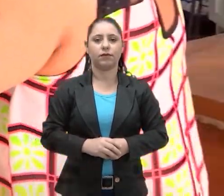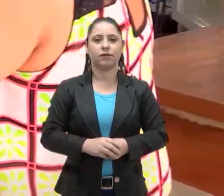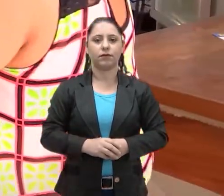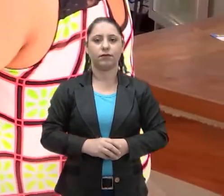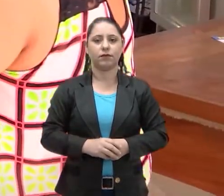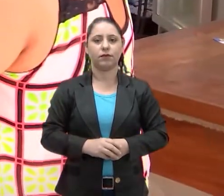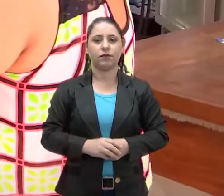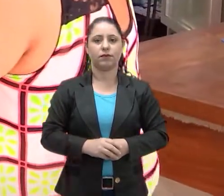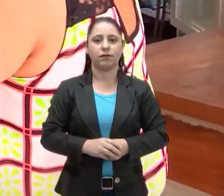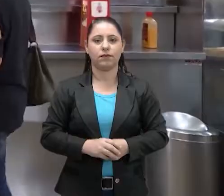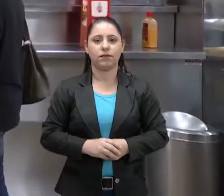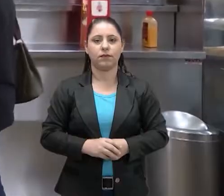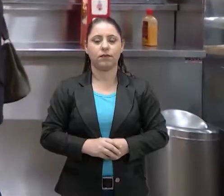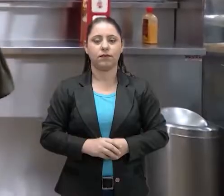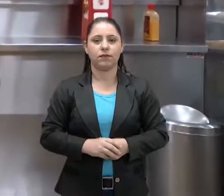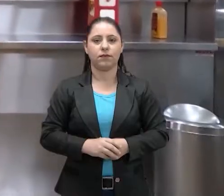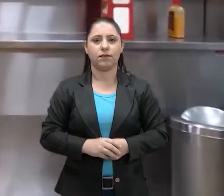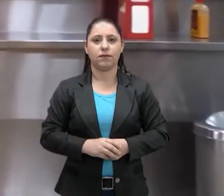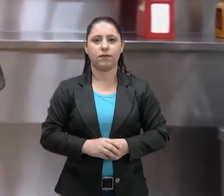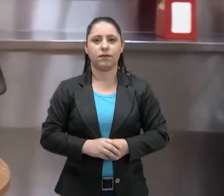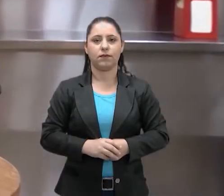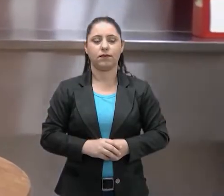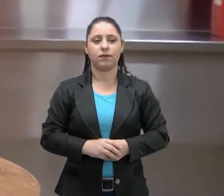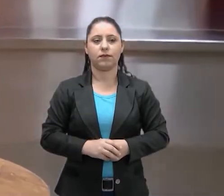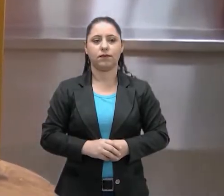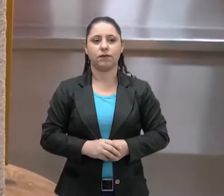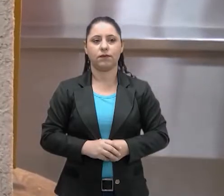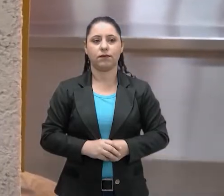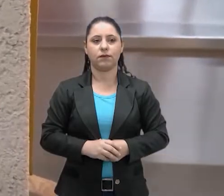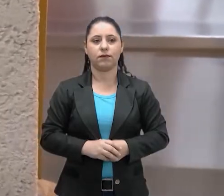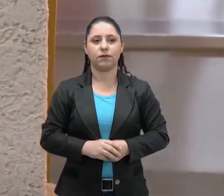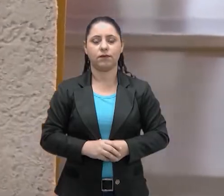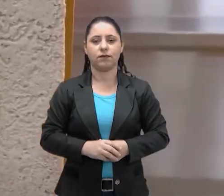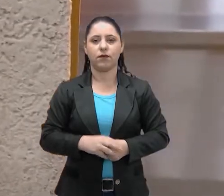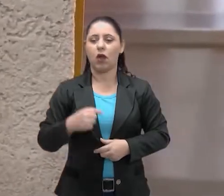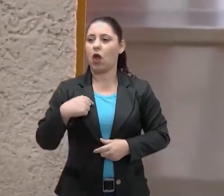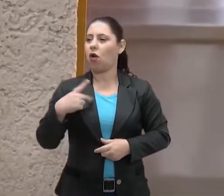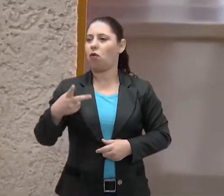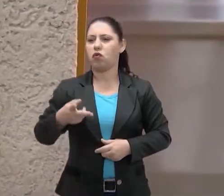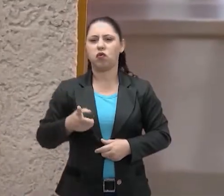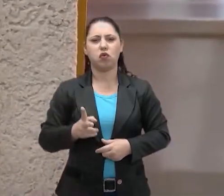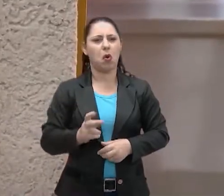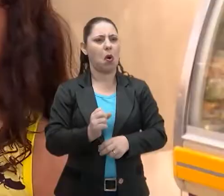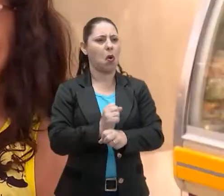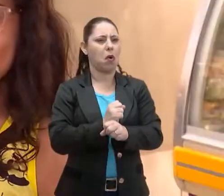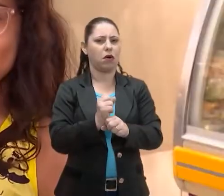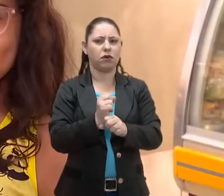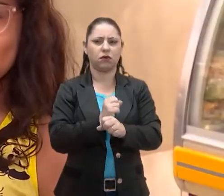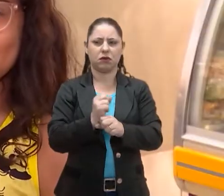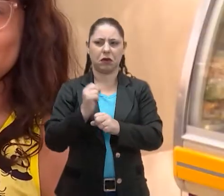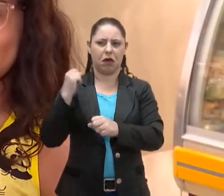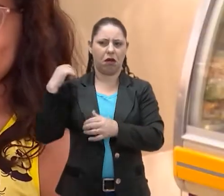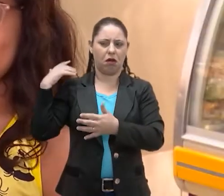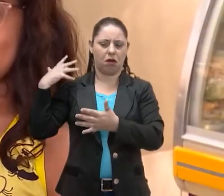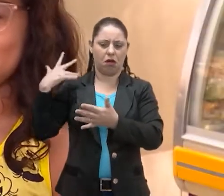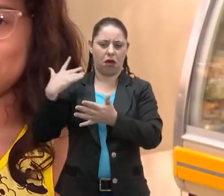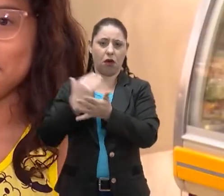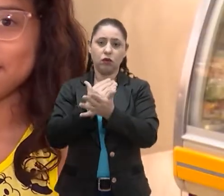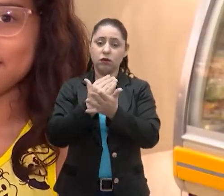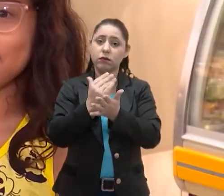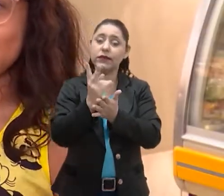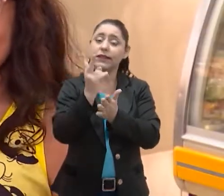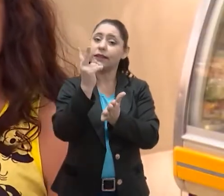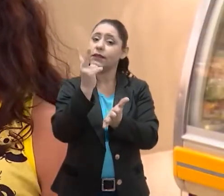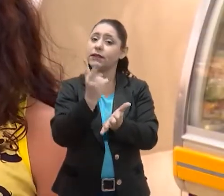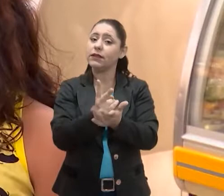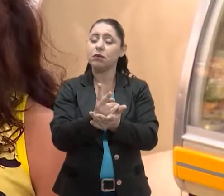Frequenta aqui aqui há muitos anos, né? E desde que eu